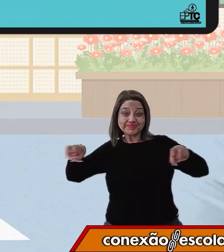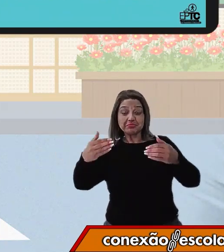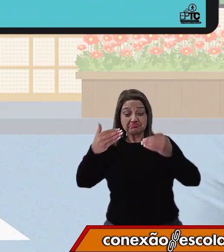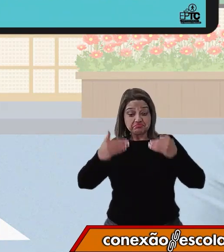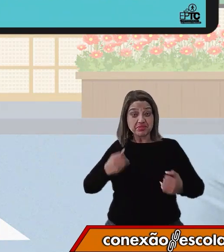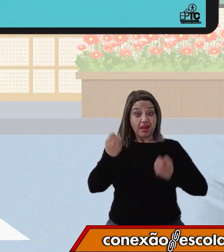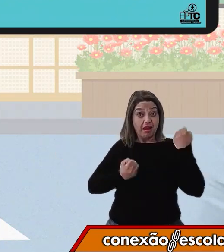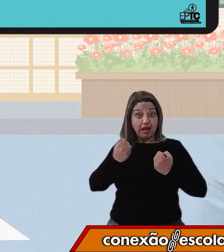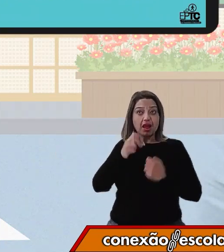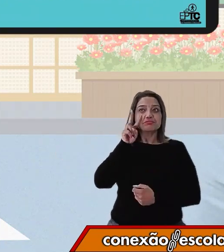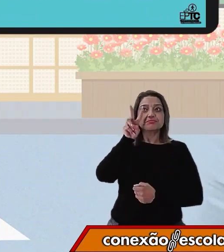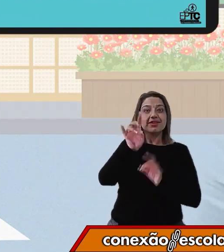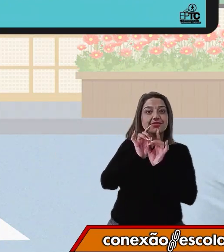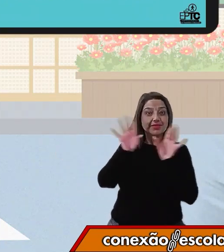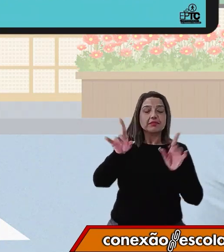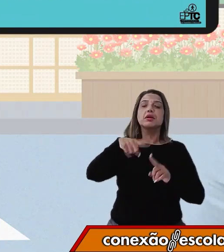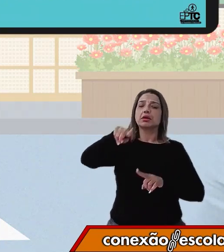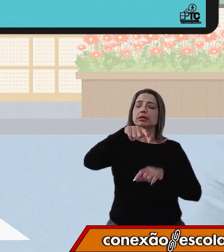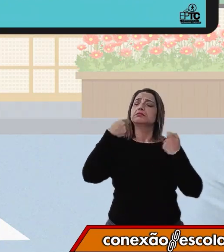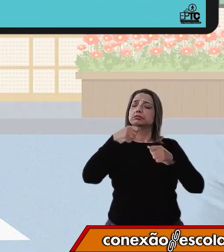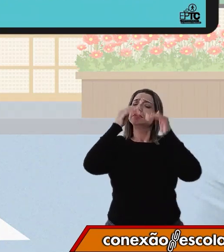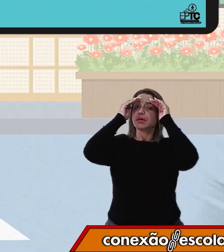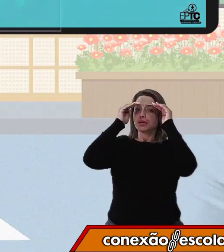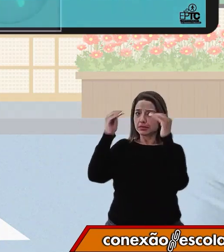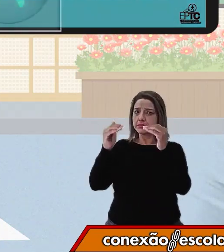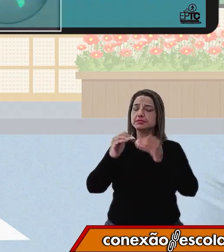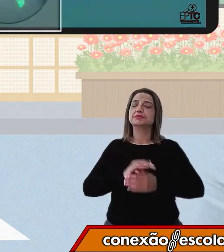tudo isso deve ser respeitado